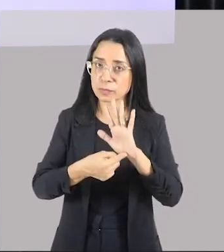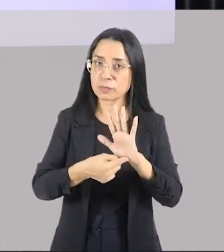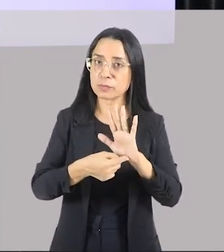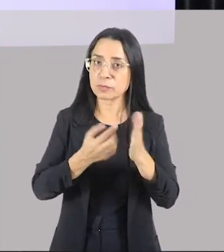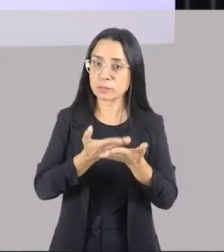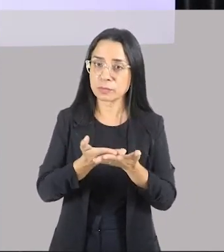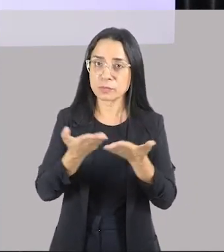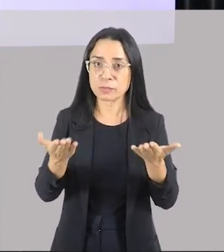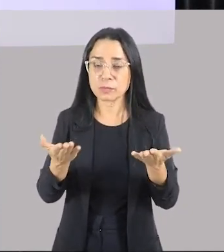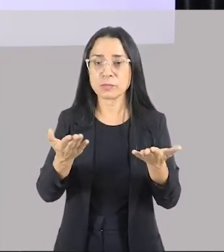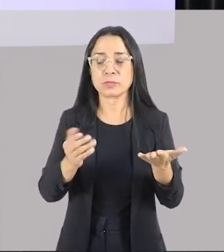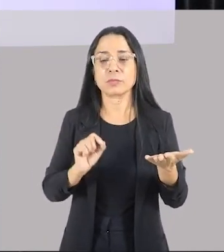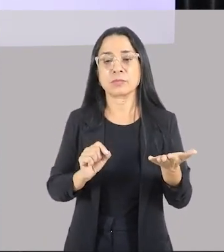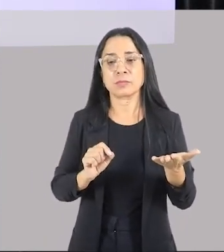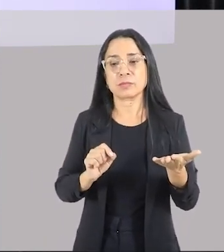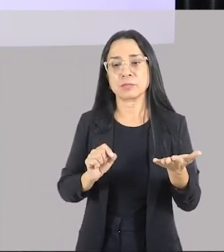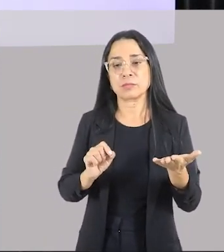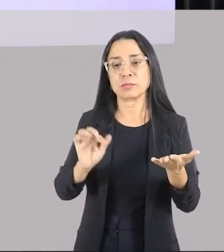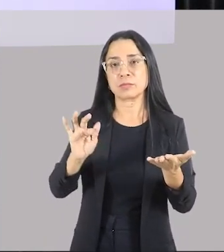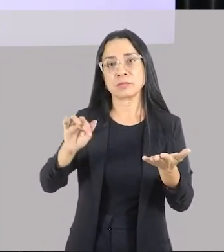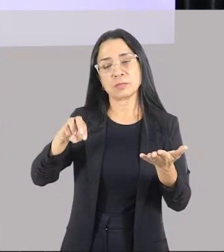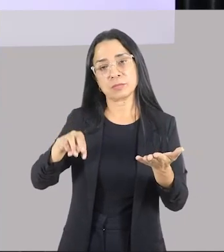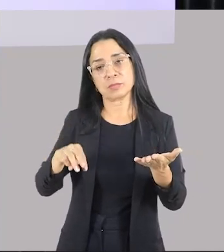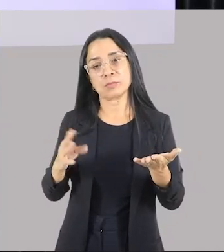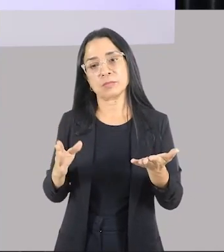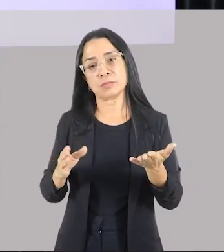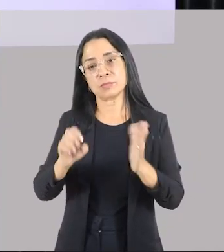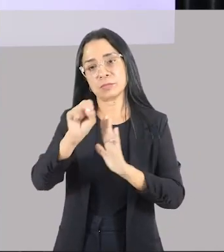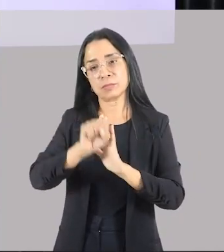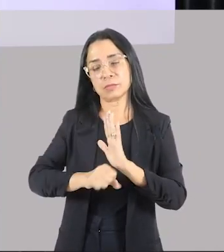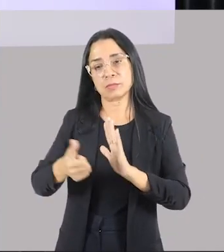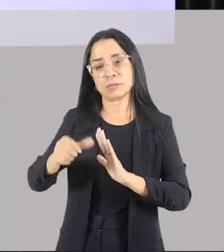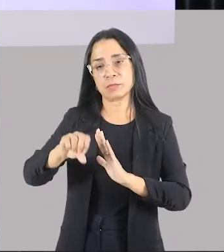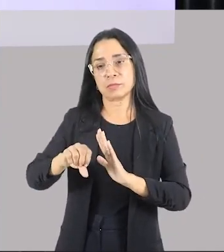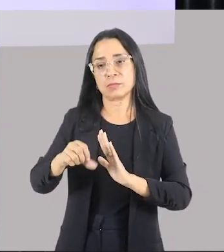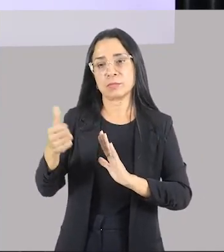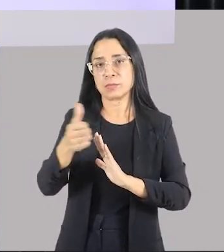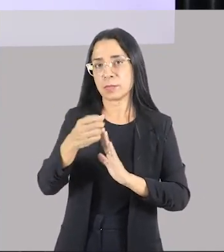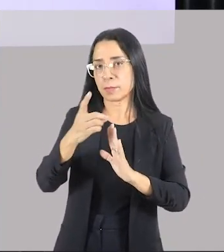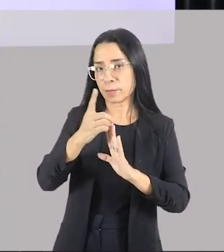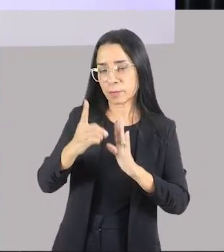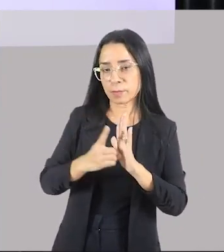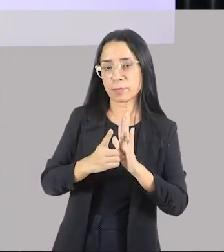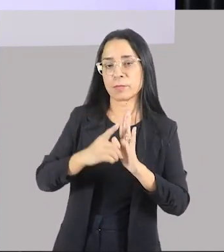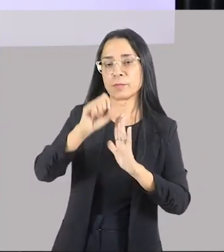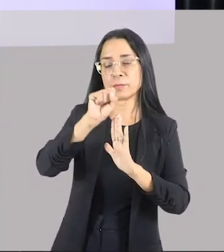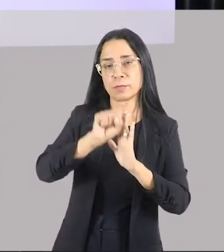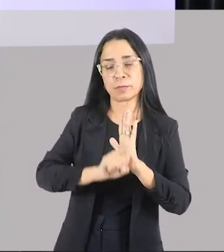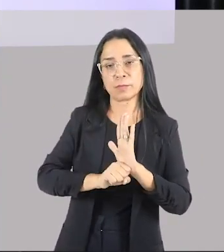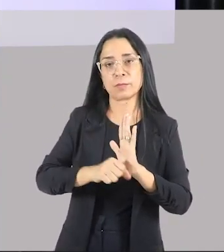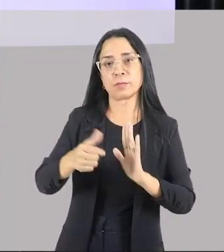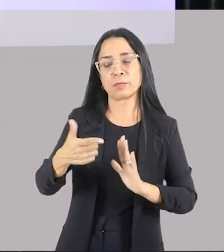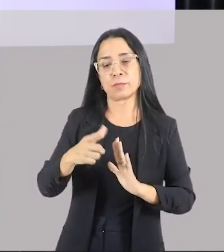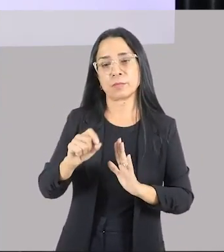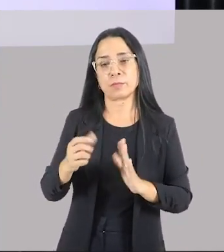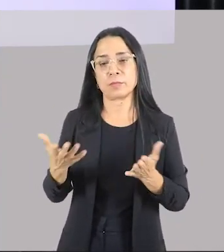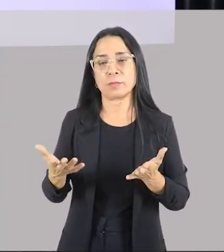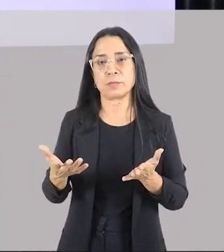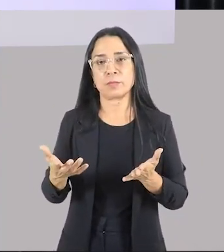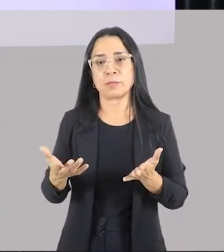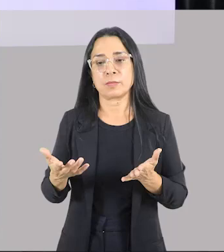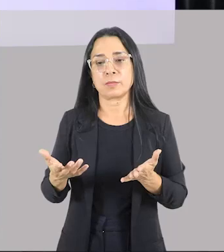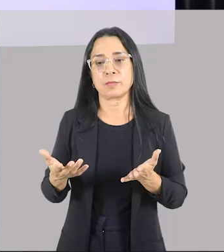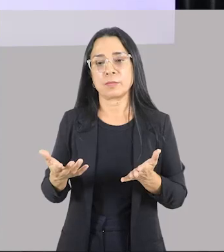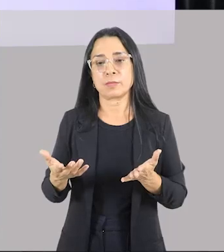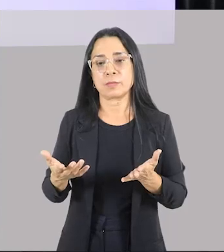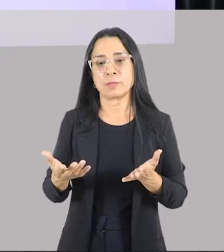Então, finalzinho do século XIX e já, né, as primeiras décadas do século XX. Bom, nós estamos falando aqui já no